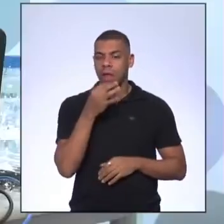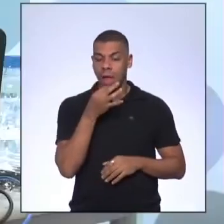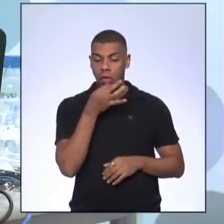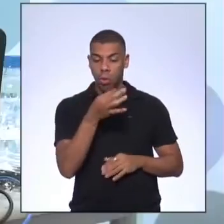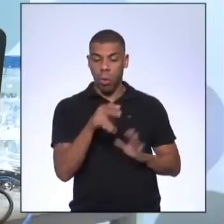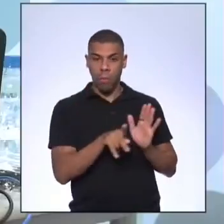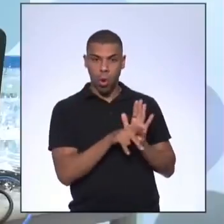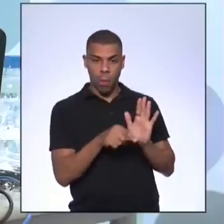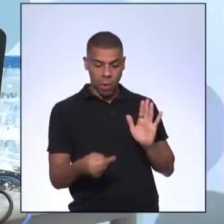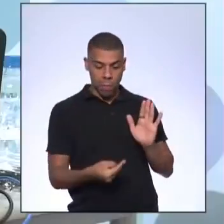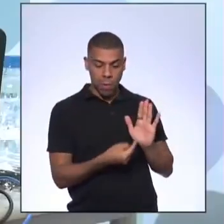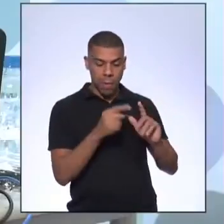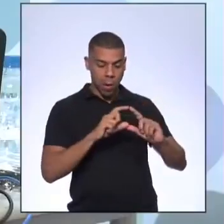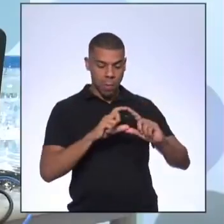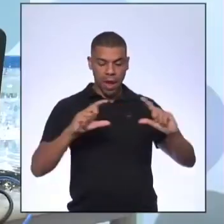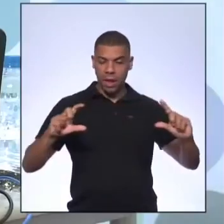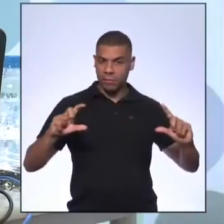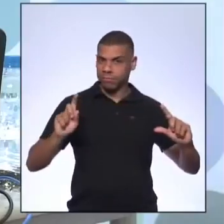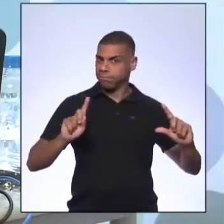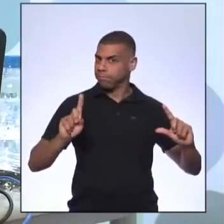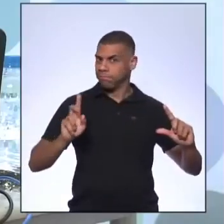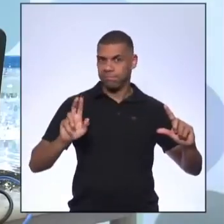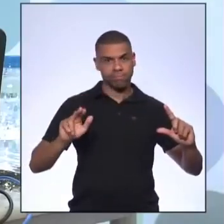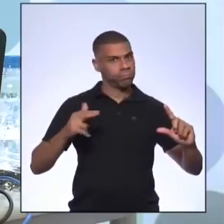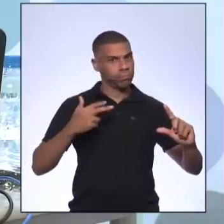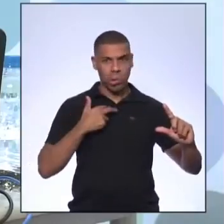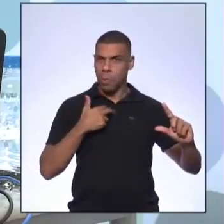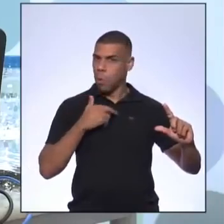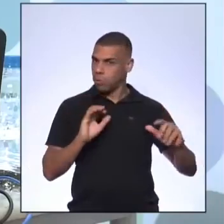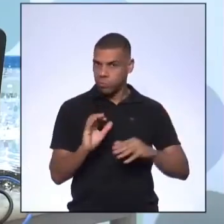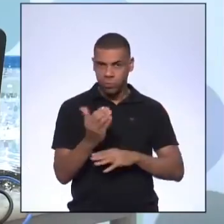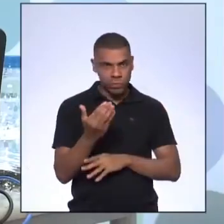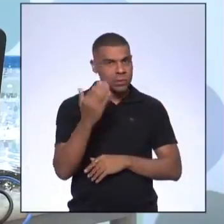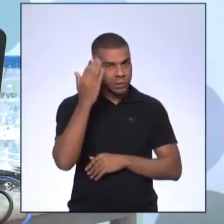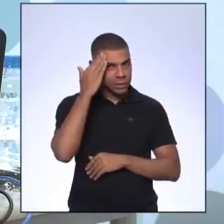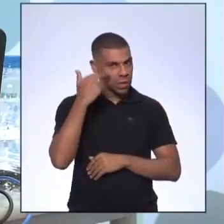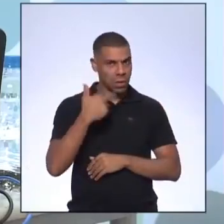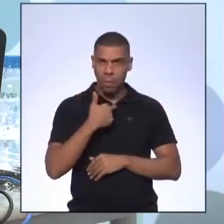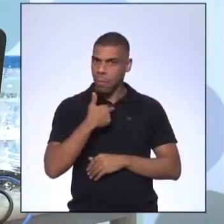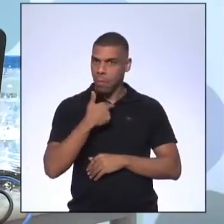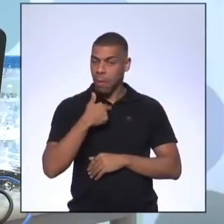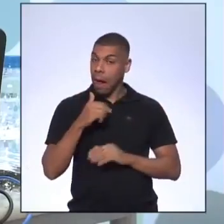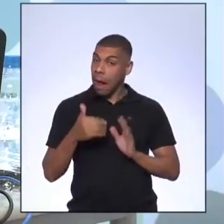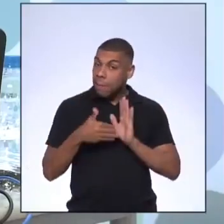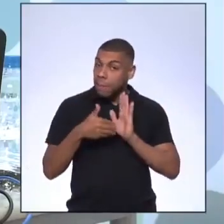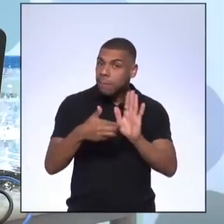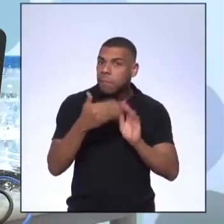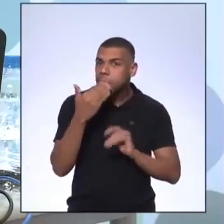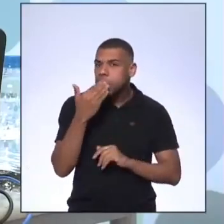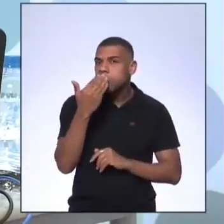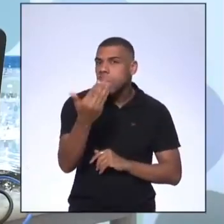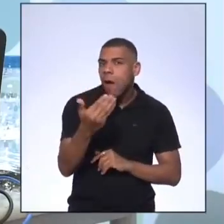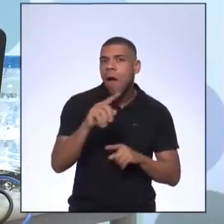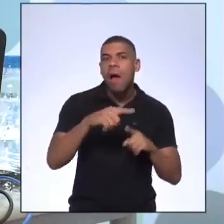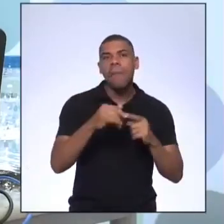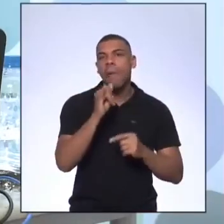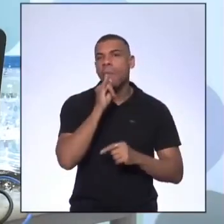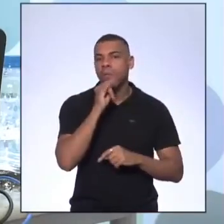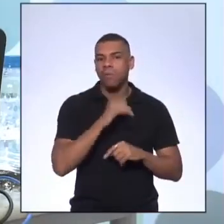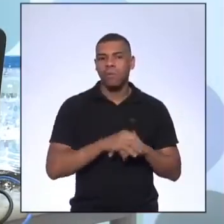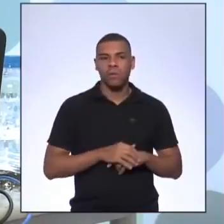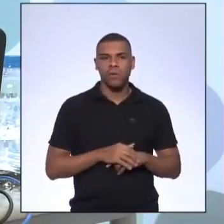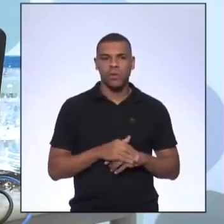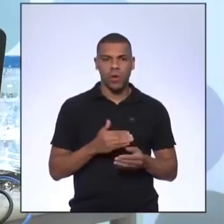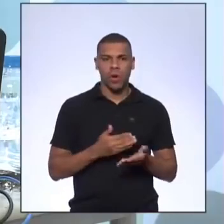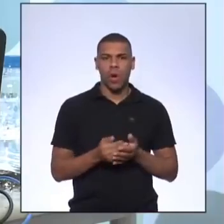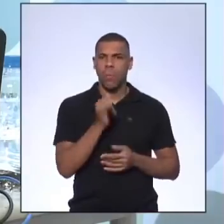logo no primeiro parágrafo, né? Isso não pode acontecer. Você pode apresentar, mas, por exemplo, tem aluno que já começa a redação